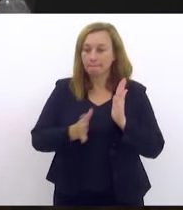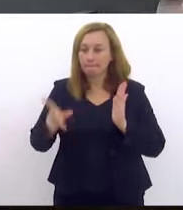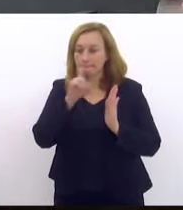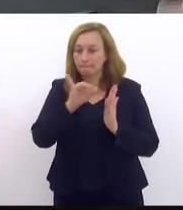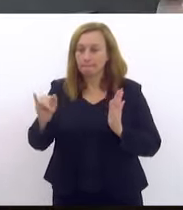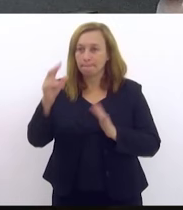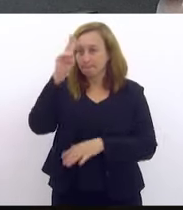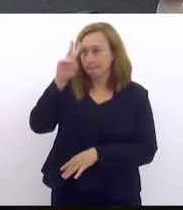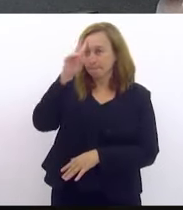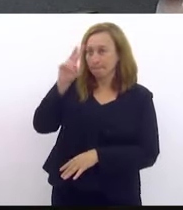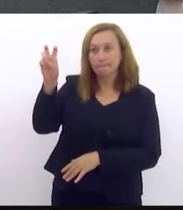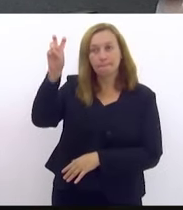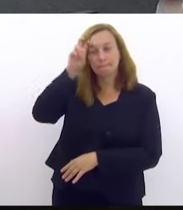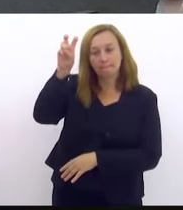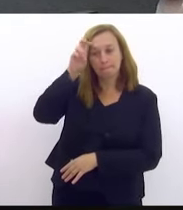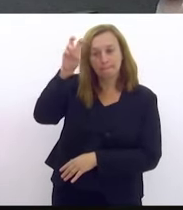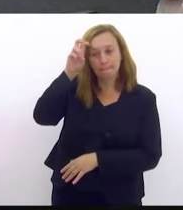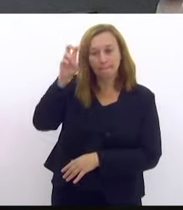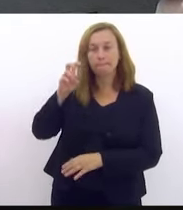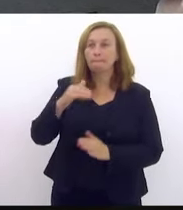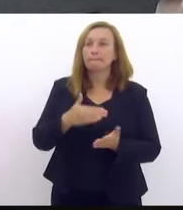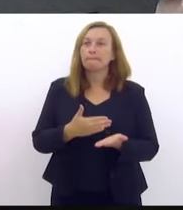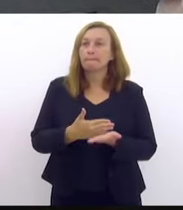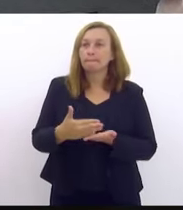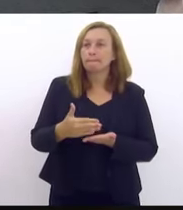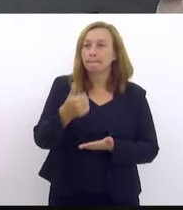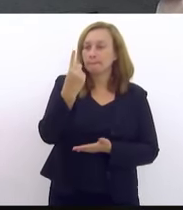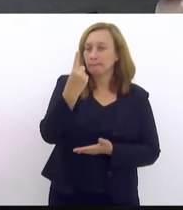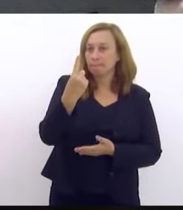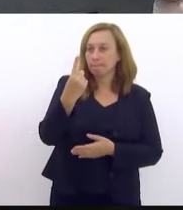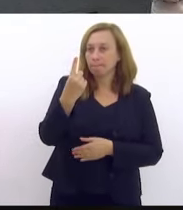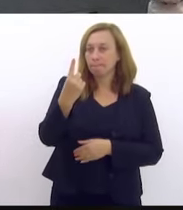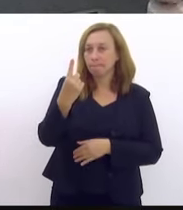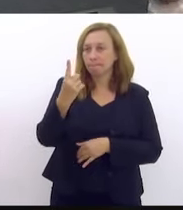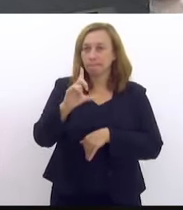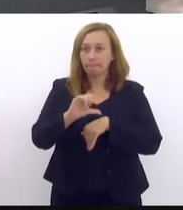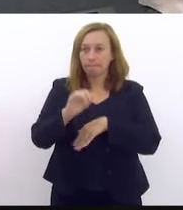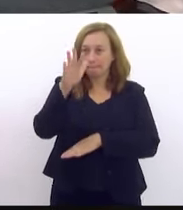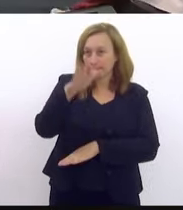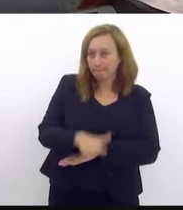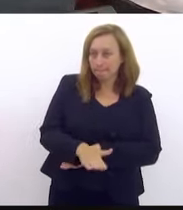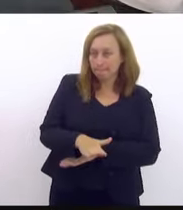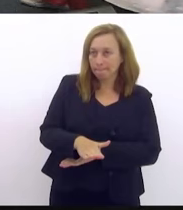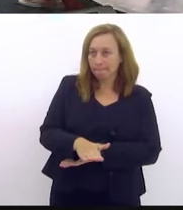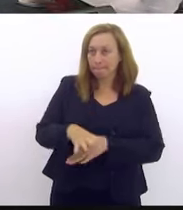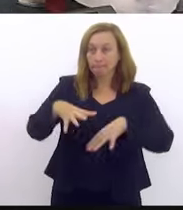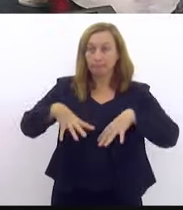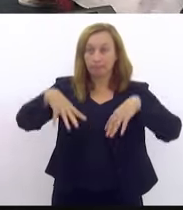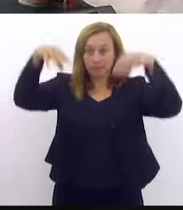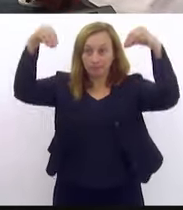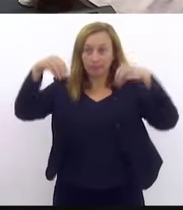dia, lembrando que na quinta-feira a sessão começa 1 hora no Palácio Tiradentes,